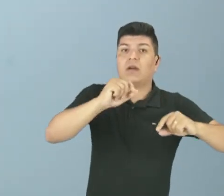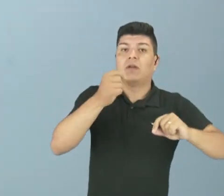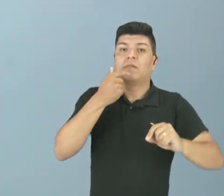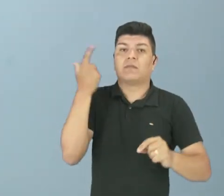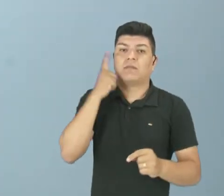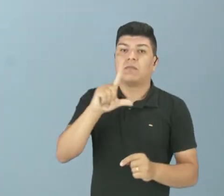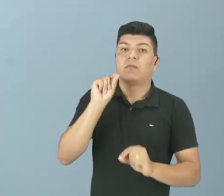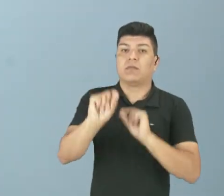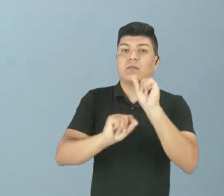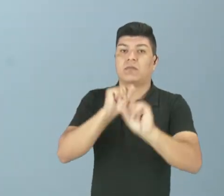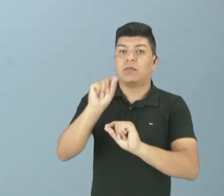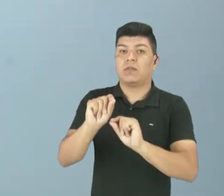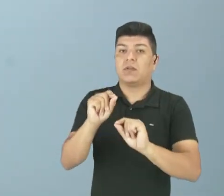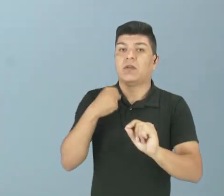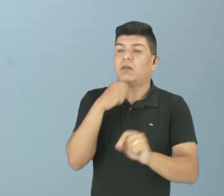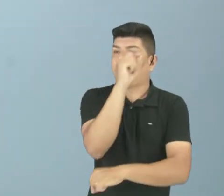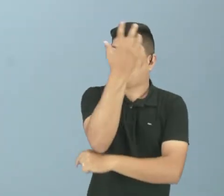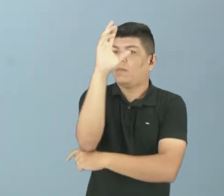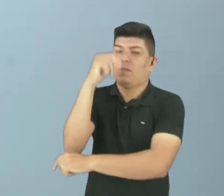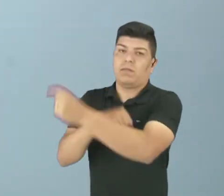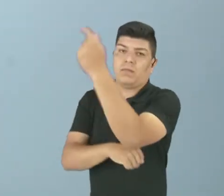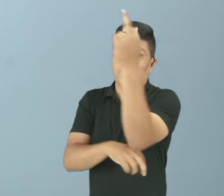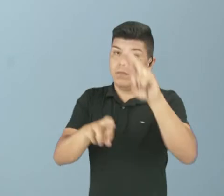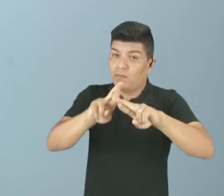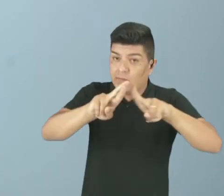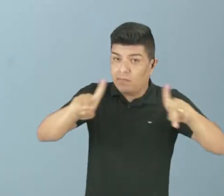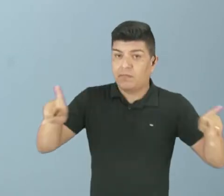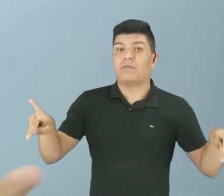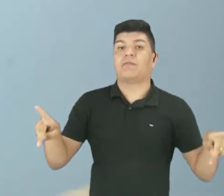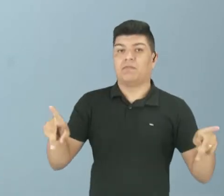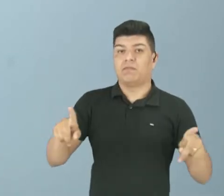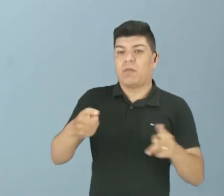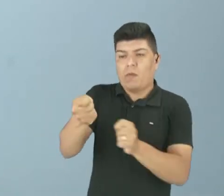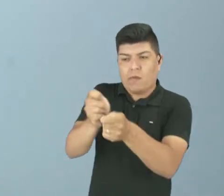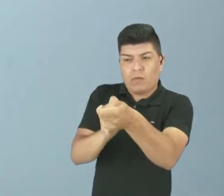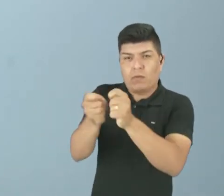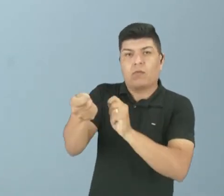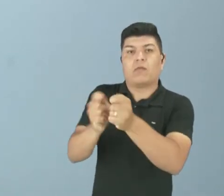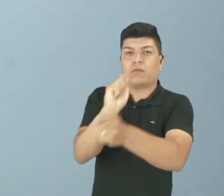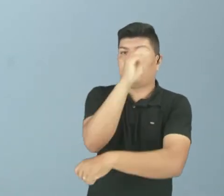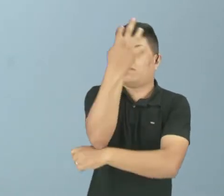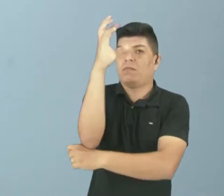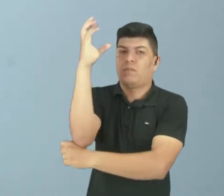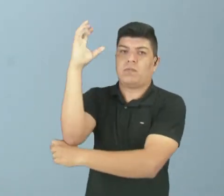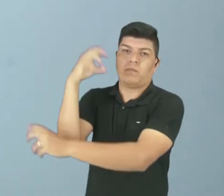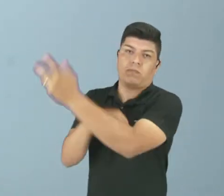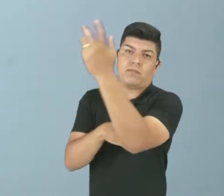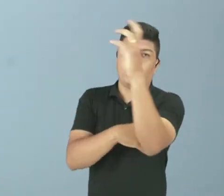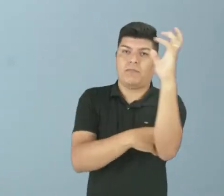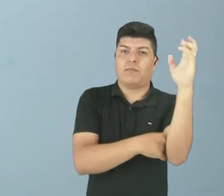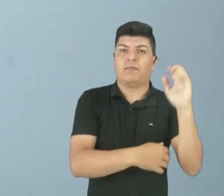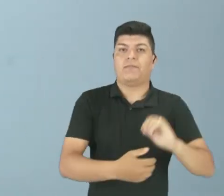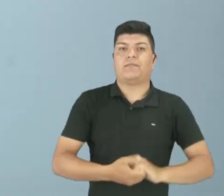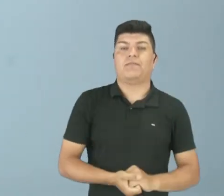a conseguir lidar com a natureza de outra maneira, dominar a natureza em sua volta.